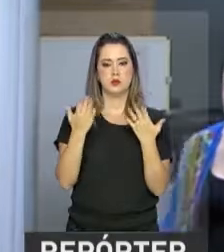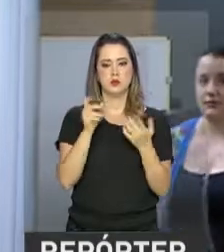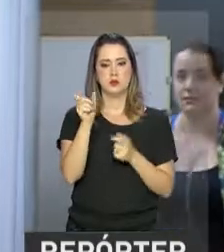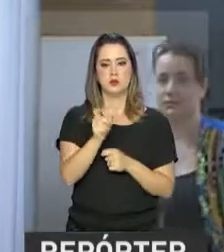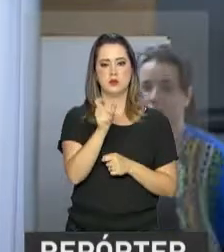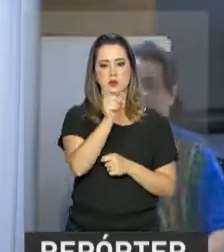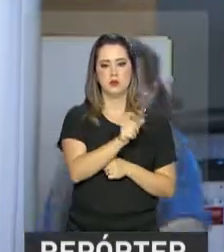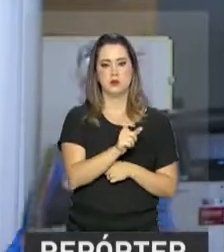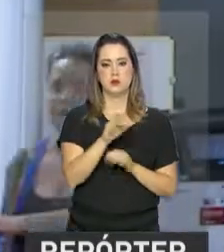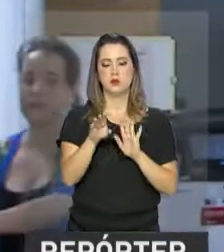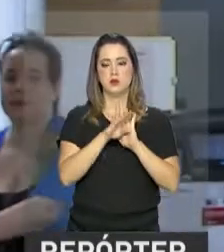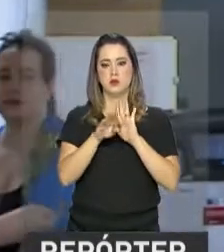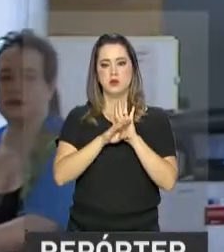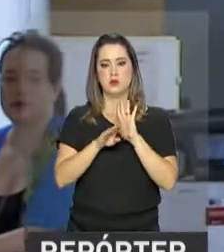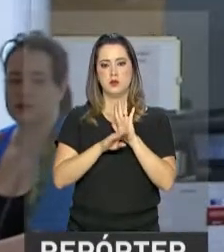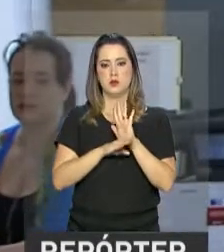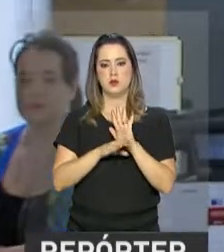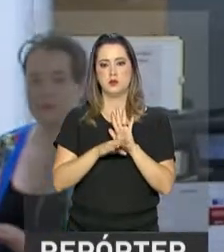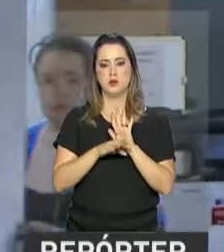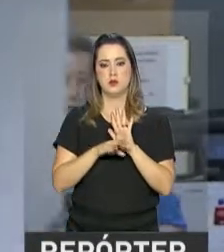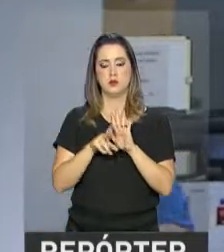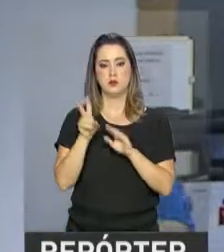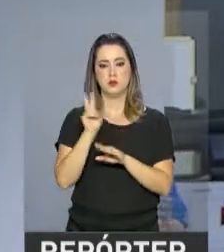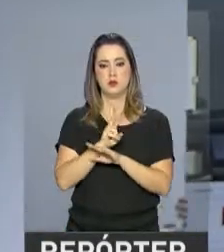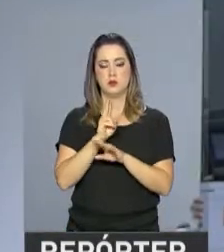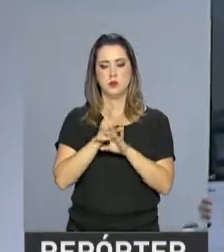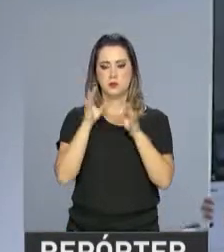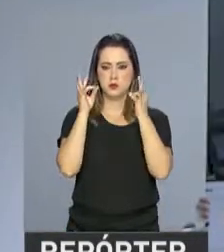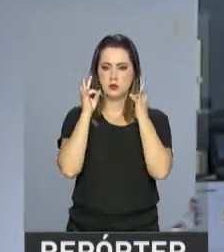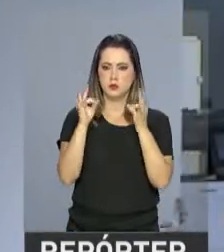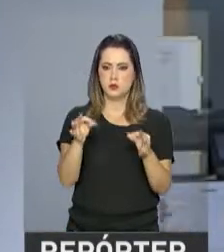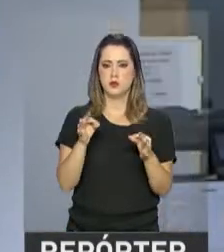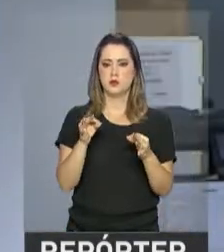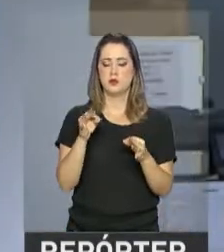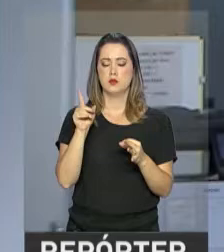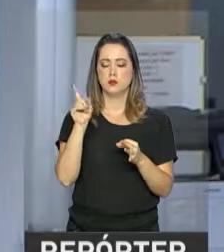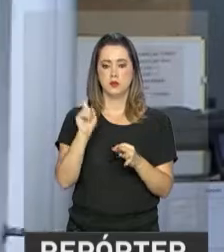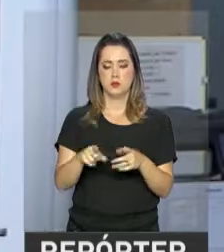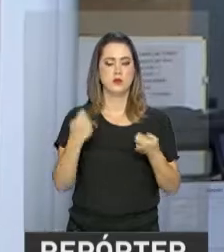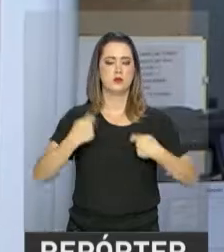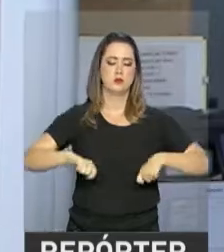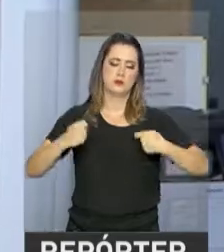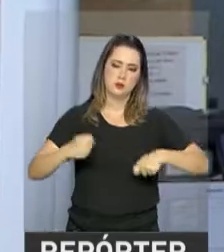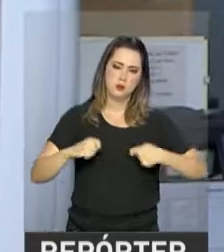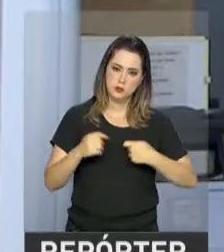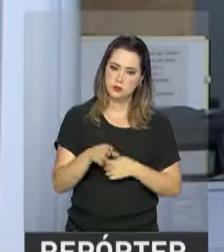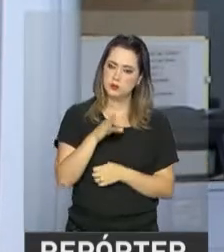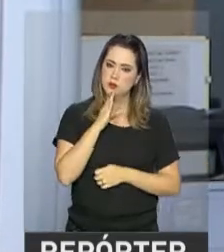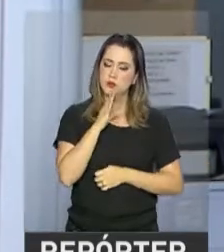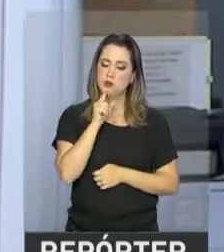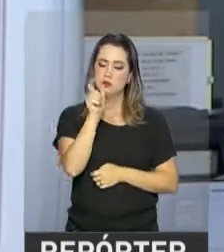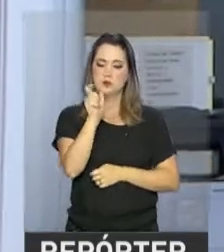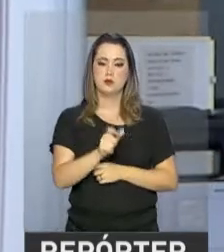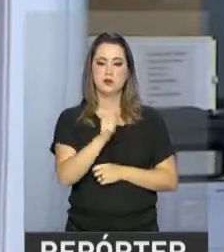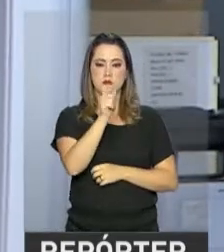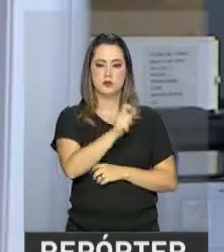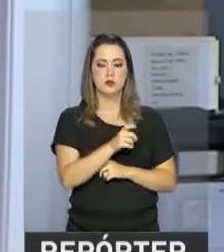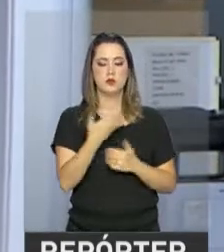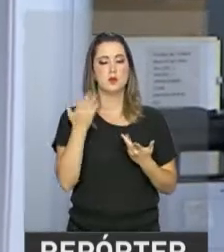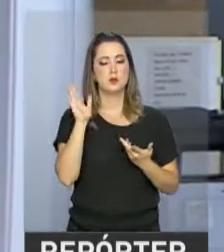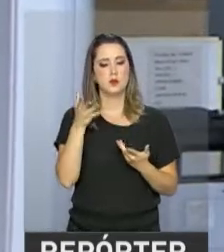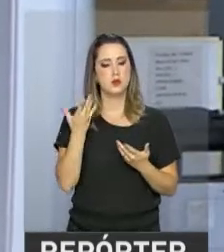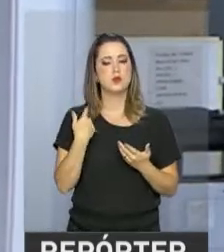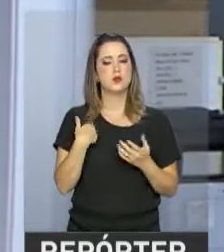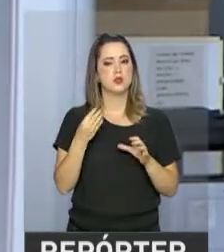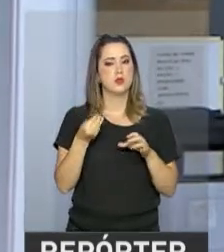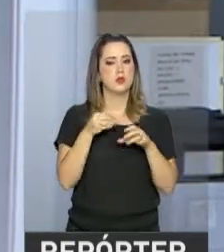pessoa desse programa de proteção a testemunhas trazendo as informações necessárias ao conhecimento da demanda e das pessoas que já